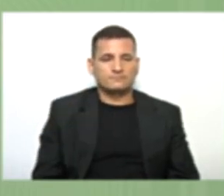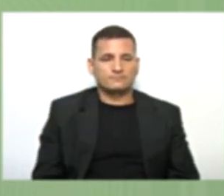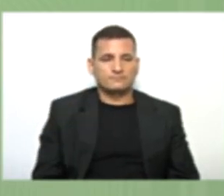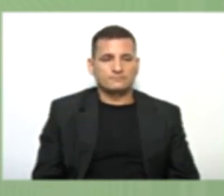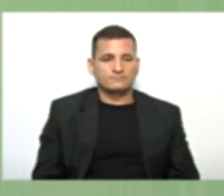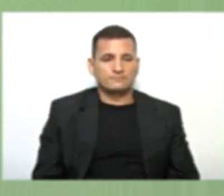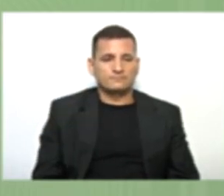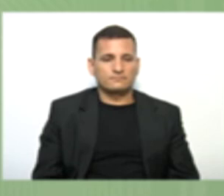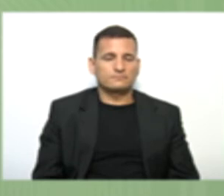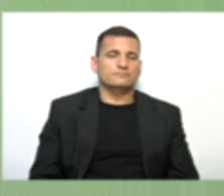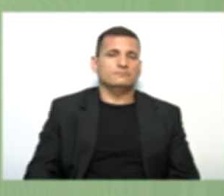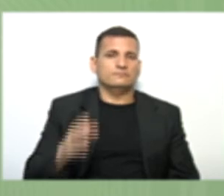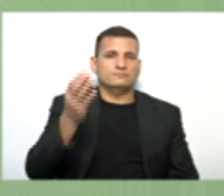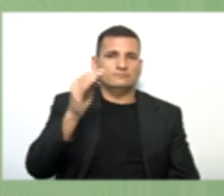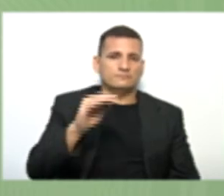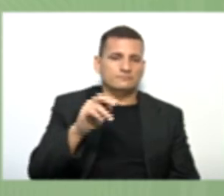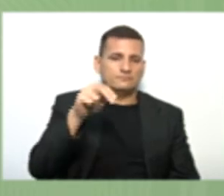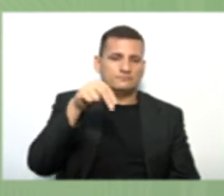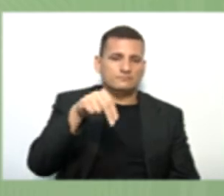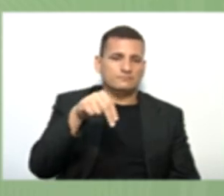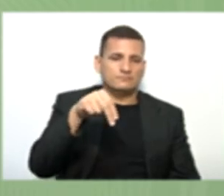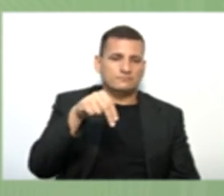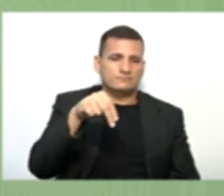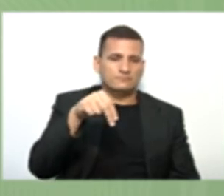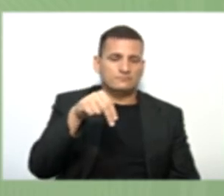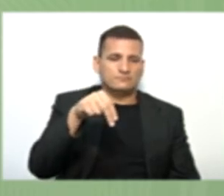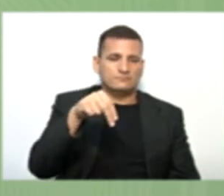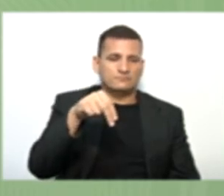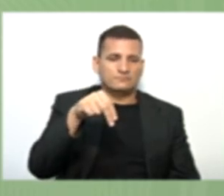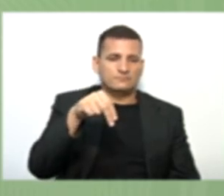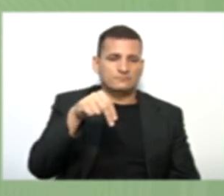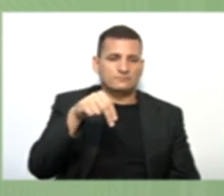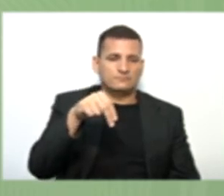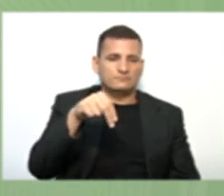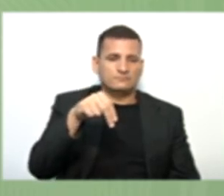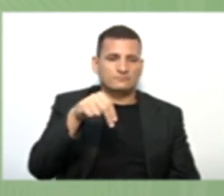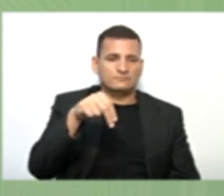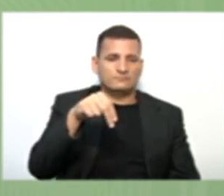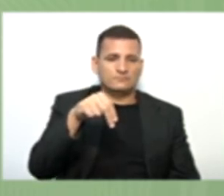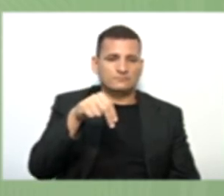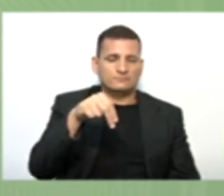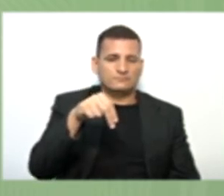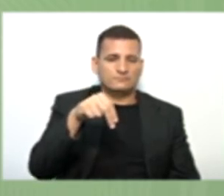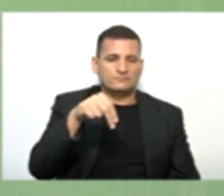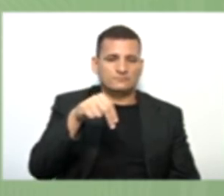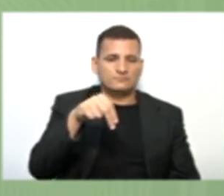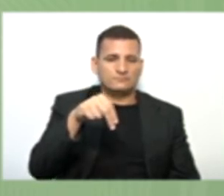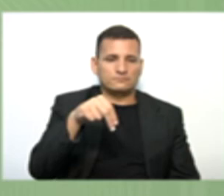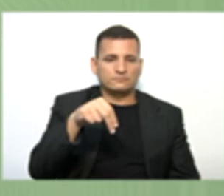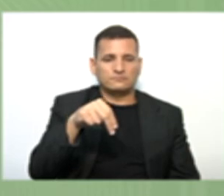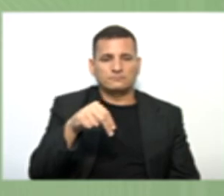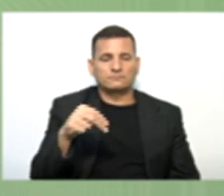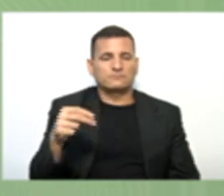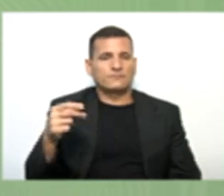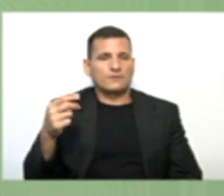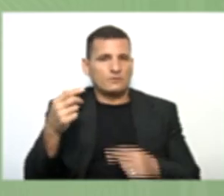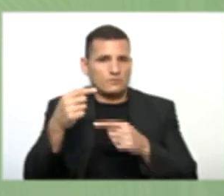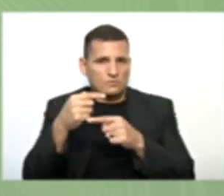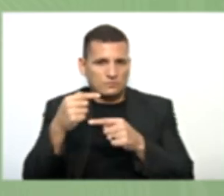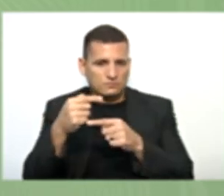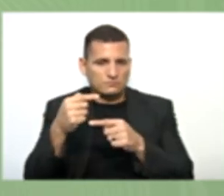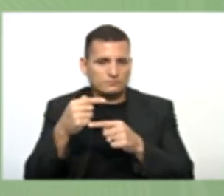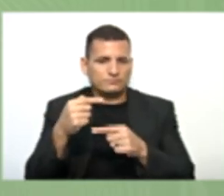eu coloquei aqui um N, representando a minha variável da lista, tá? É igual a as minhas variáveis, eu coloquei ela aqui